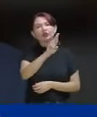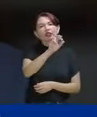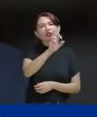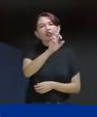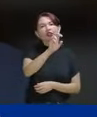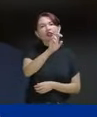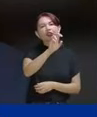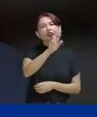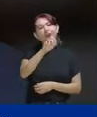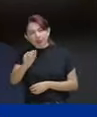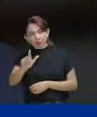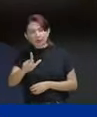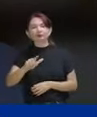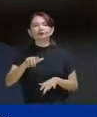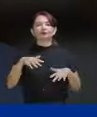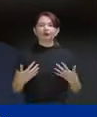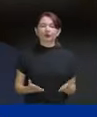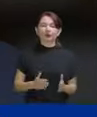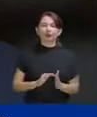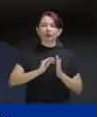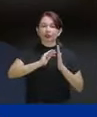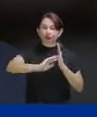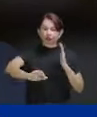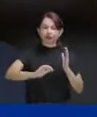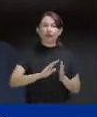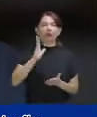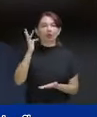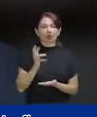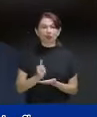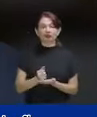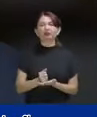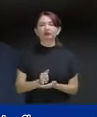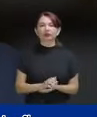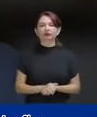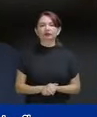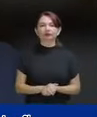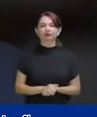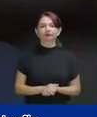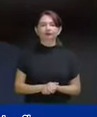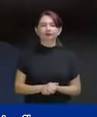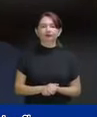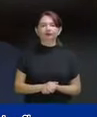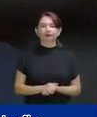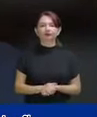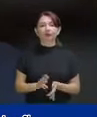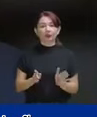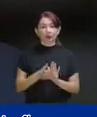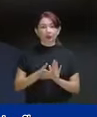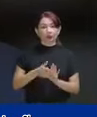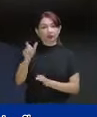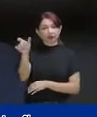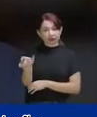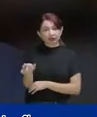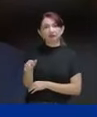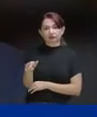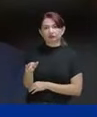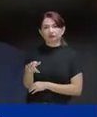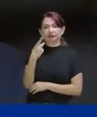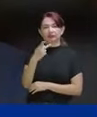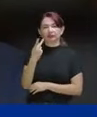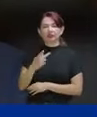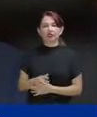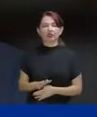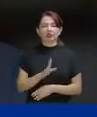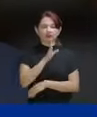decisão monocrática de extinção rescisória proposta pelo embargante. O embargante alega, em síntese, que